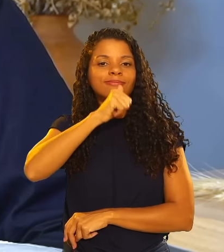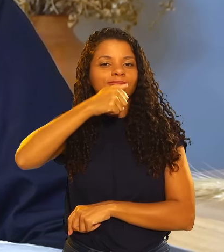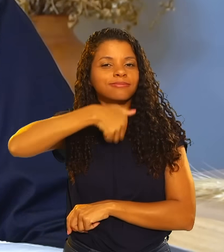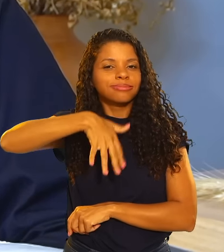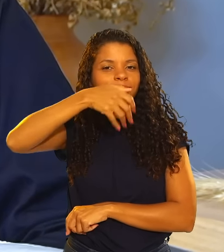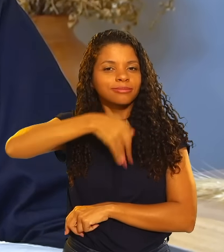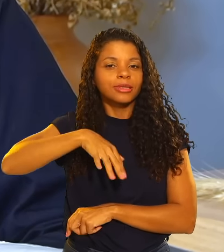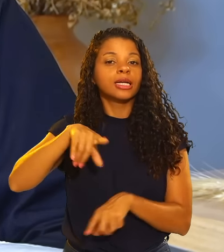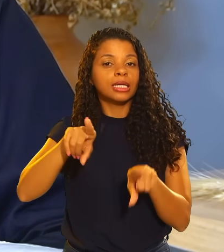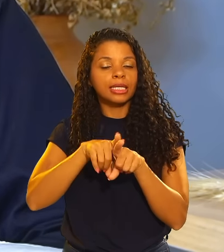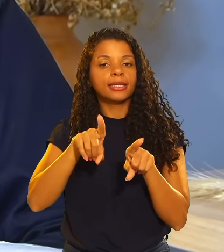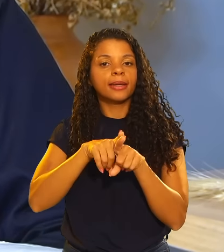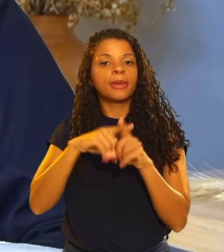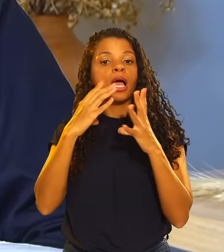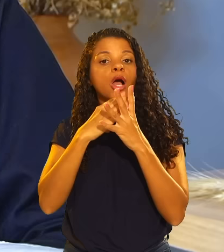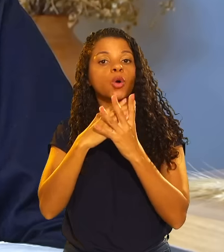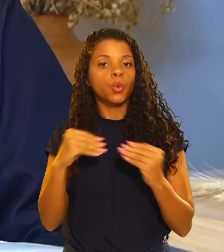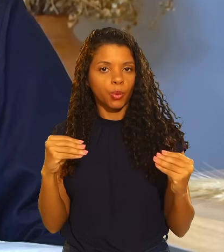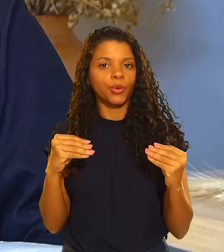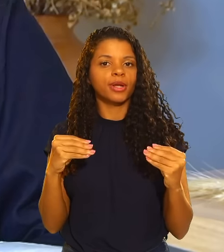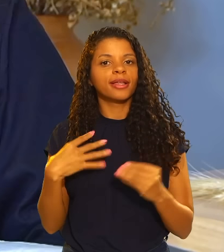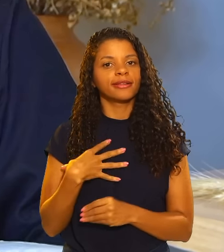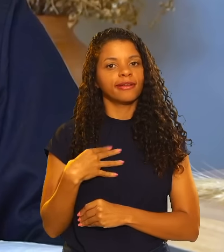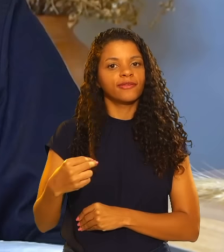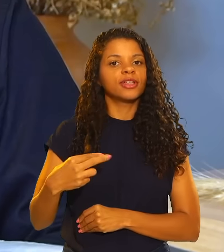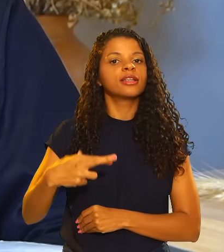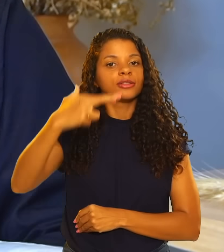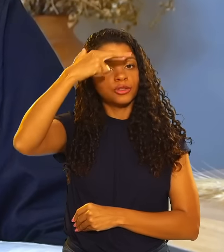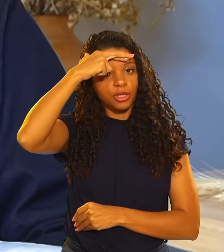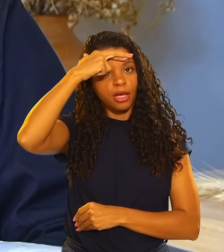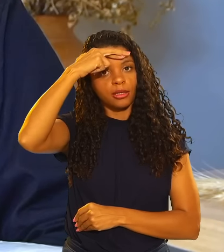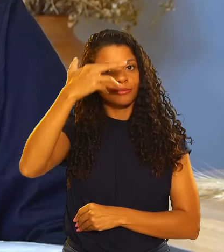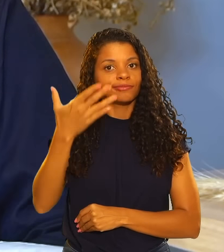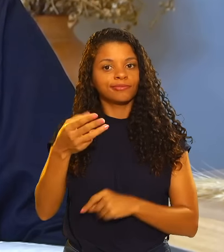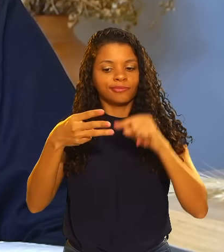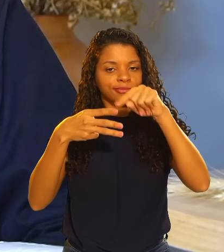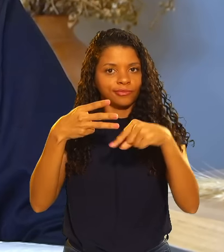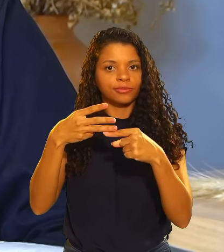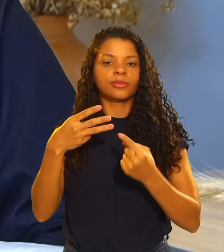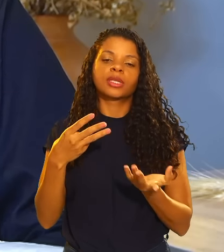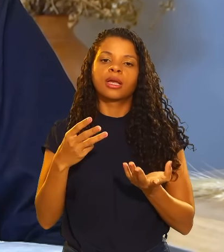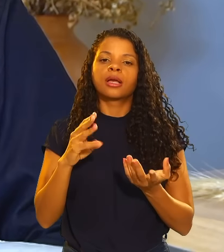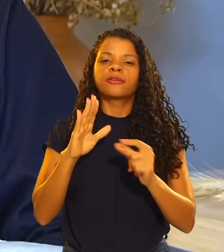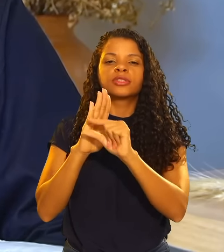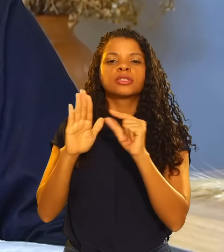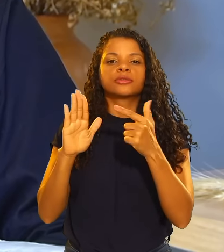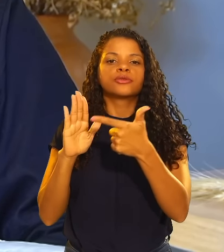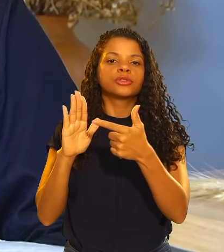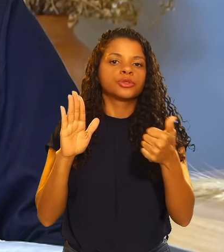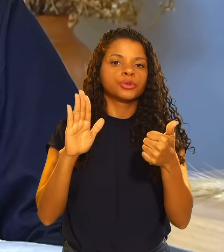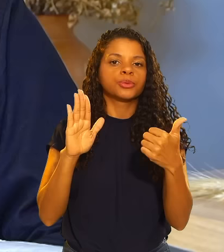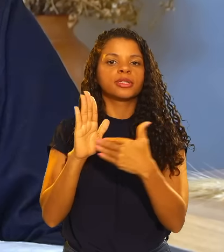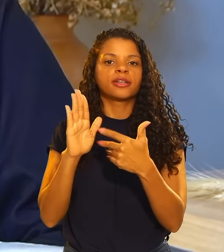a ressurreição da filha de Jairo. Então, você tem lá, dos versículos de 21 a 24, Jairo buscando